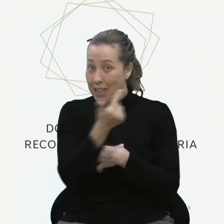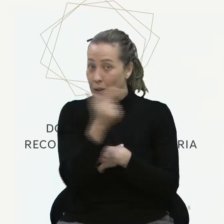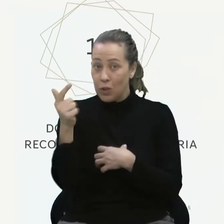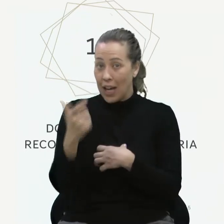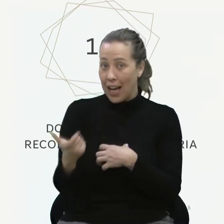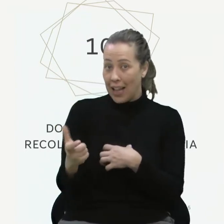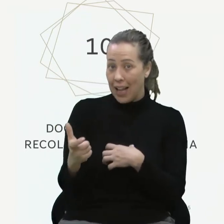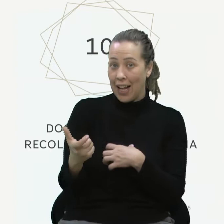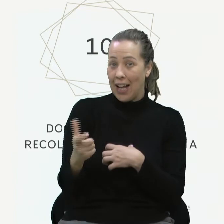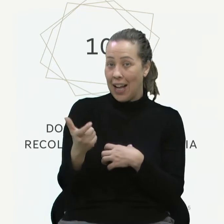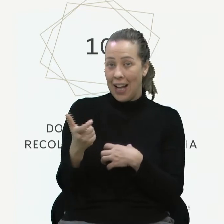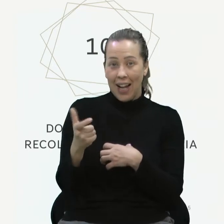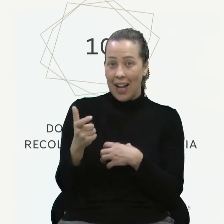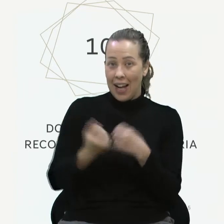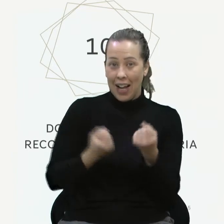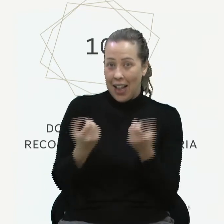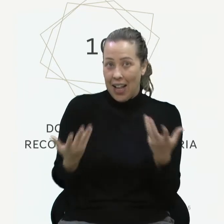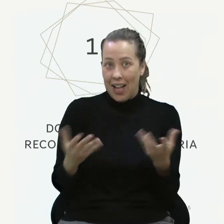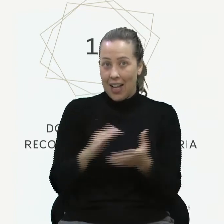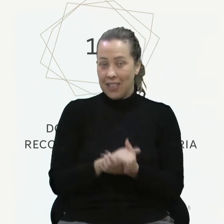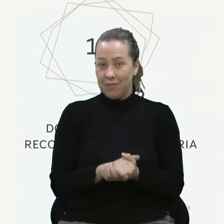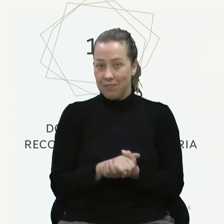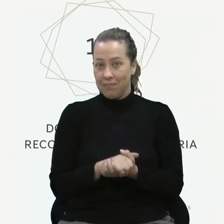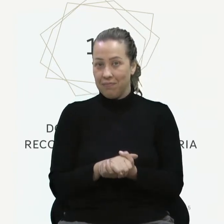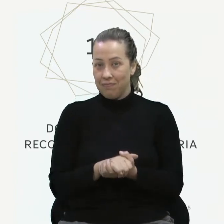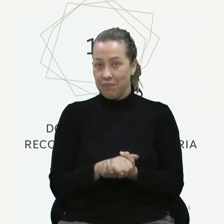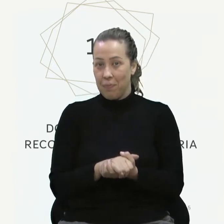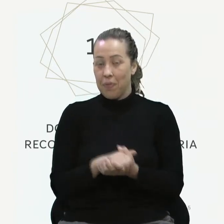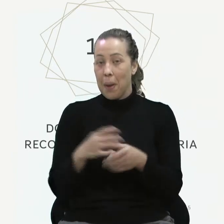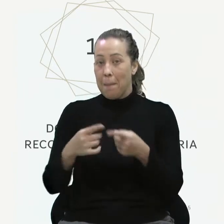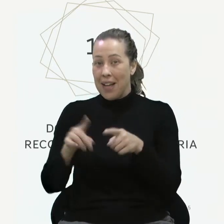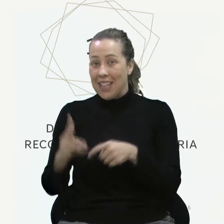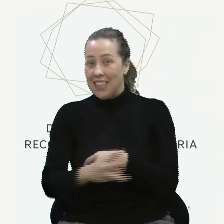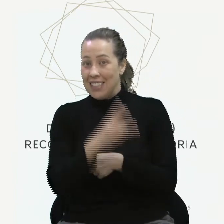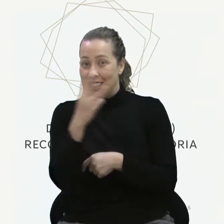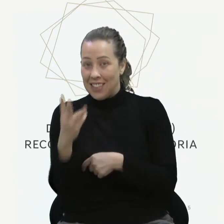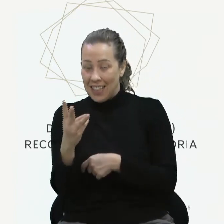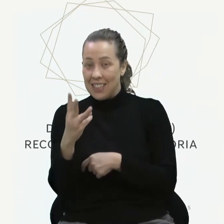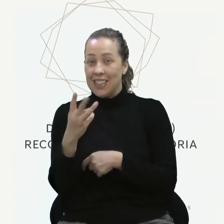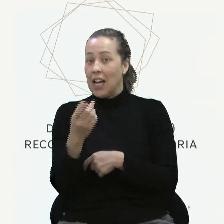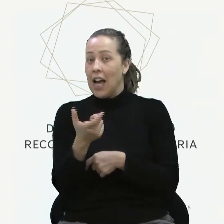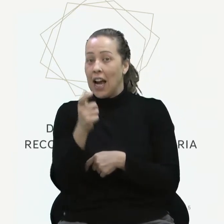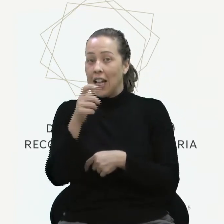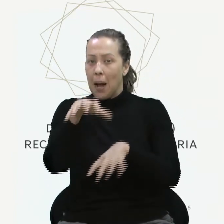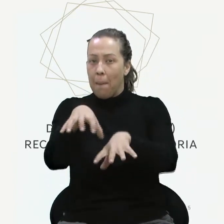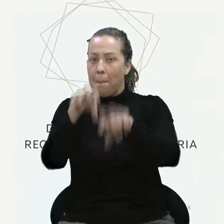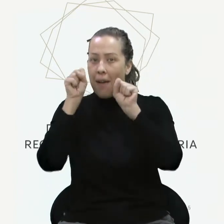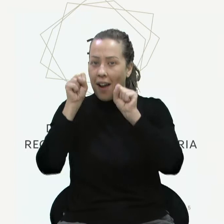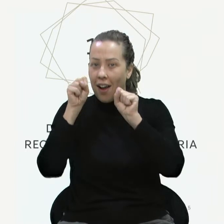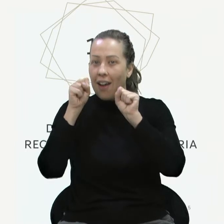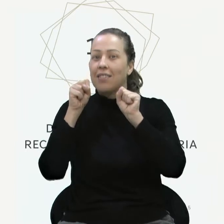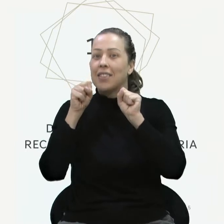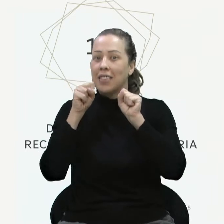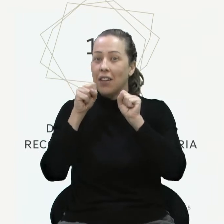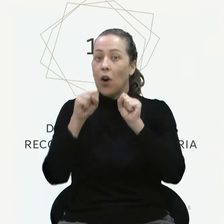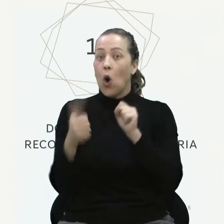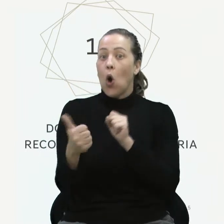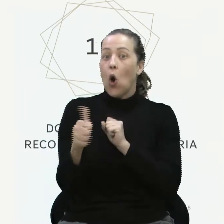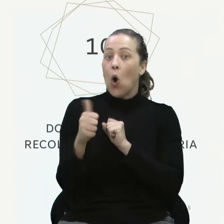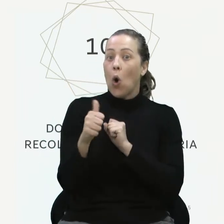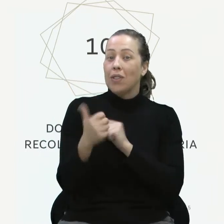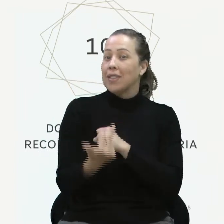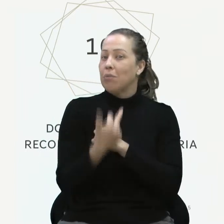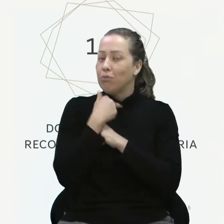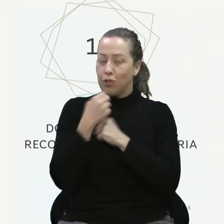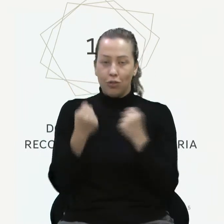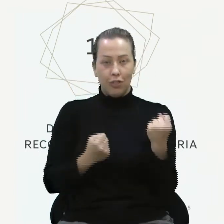estavam sem direito de dirigir. Mais 3 condutores com a carteira cassada. Então isso foi 11 que não poderiam,